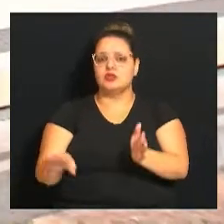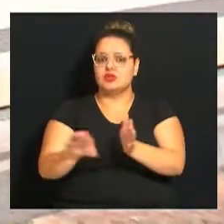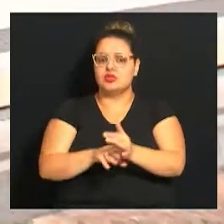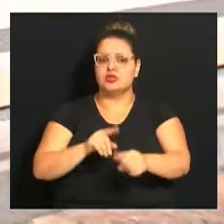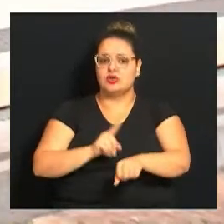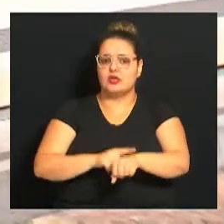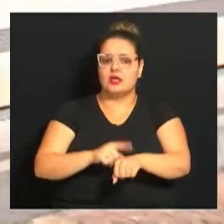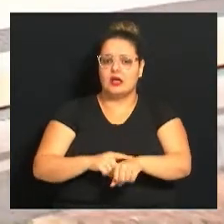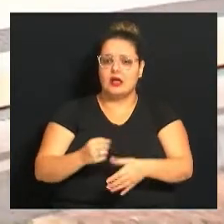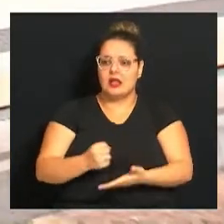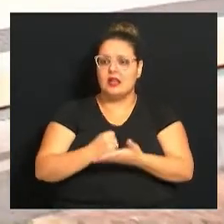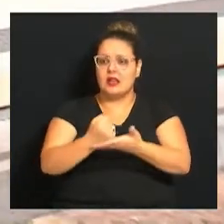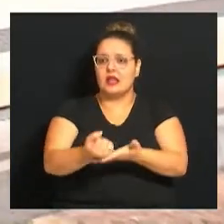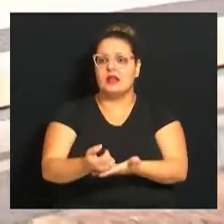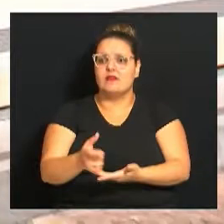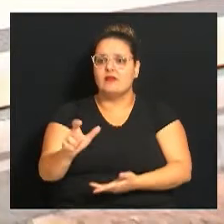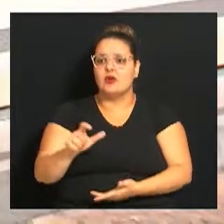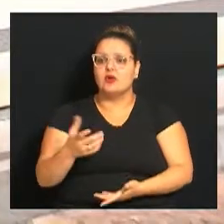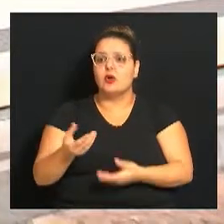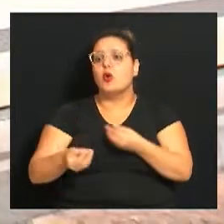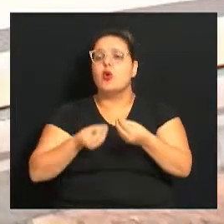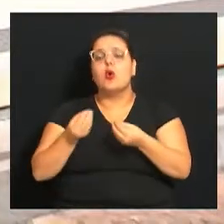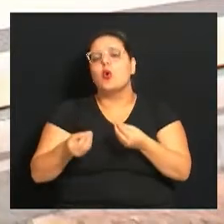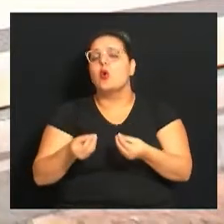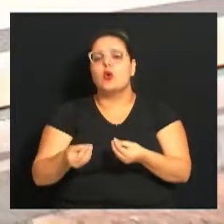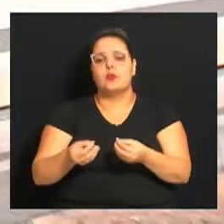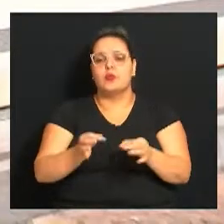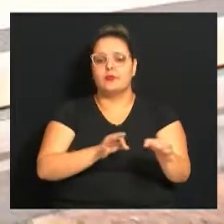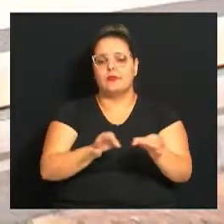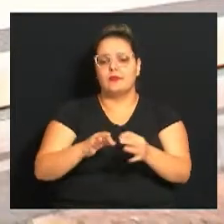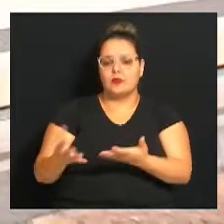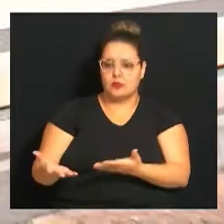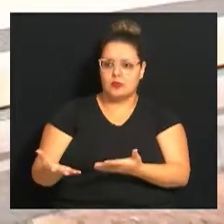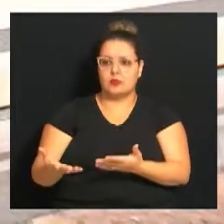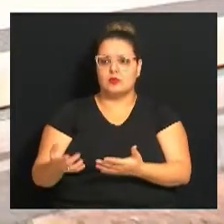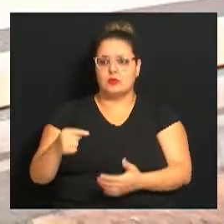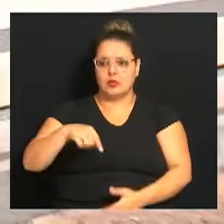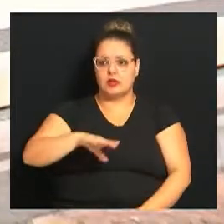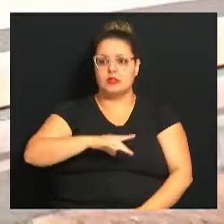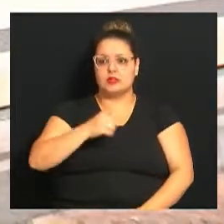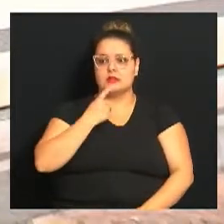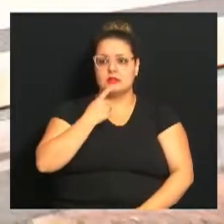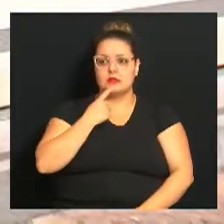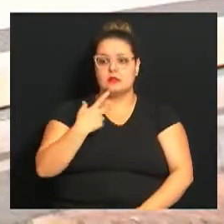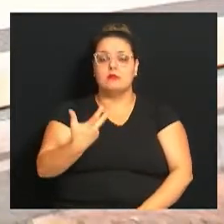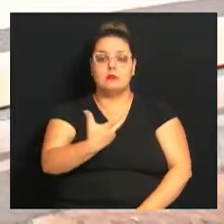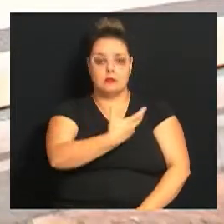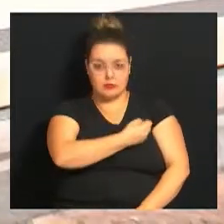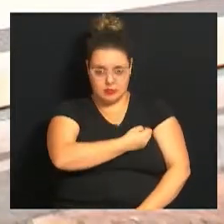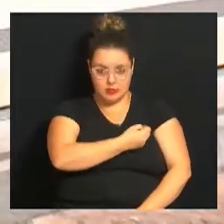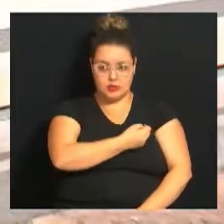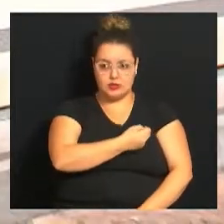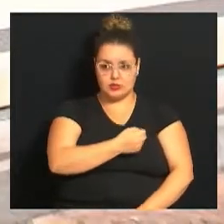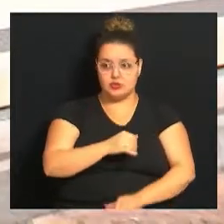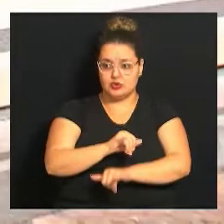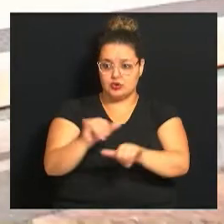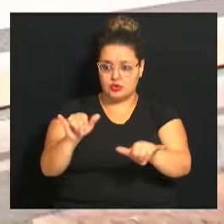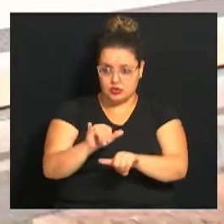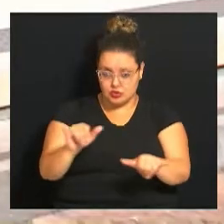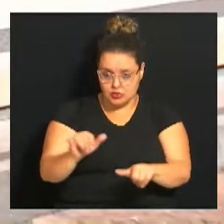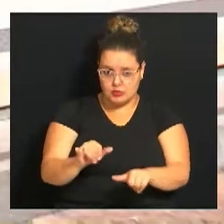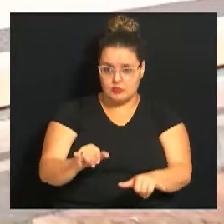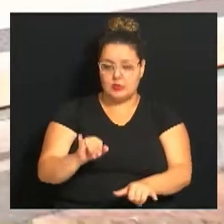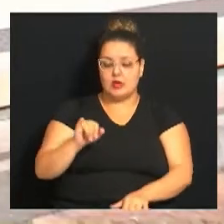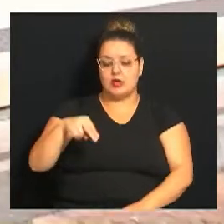algum documento? Como é que foi dividido esse programa municipal aqui em Campinas? Para essa vacinação de campanha, então tanto para influenza